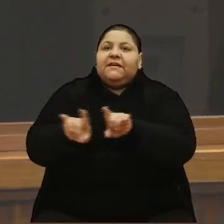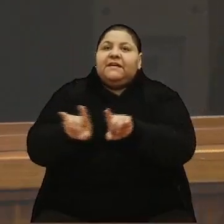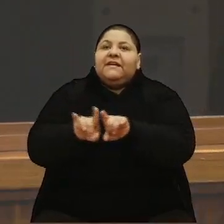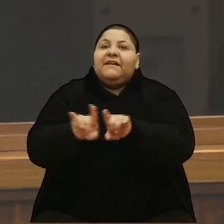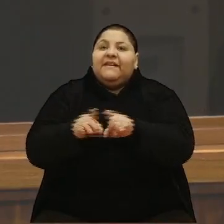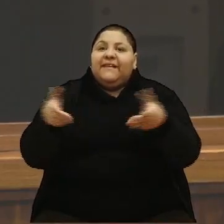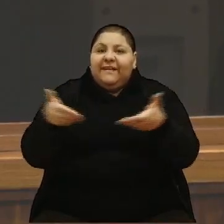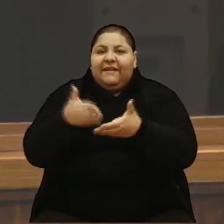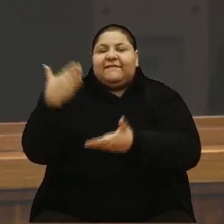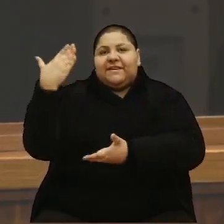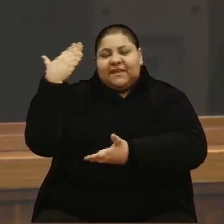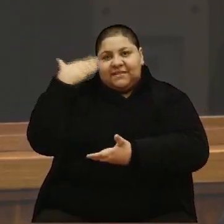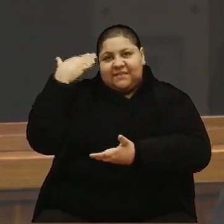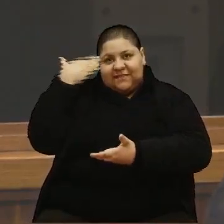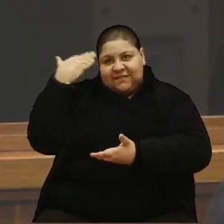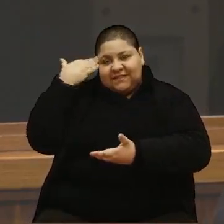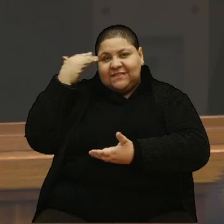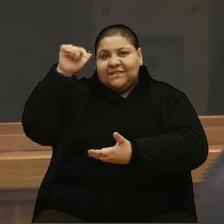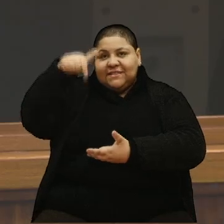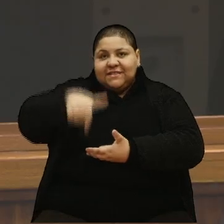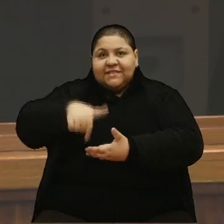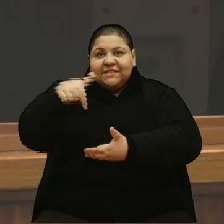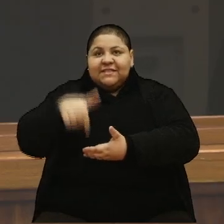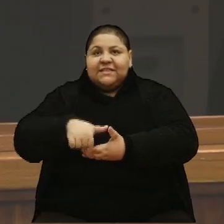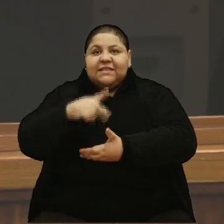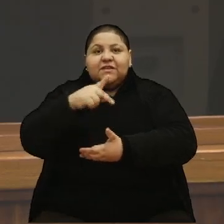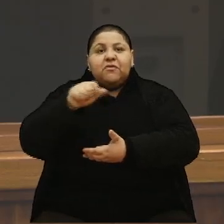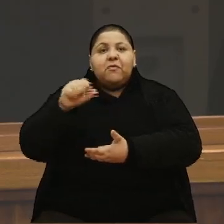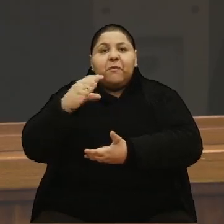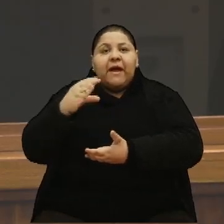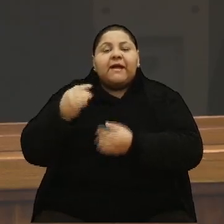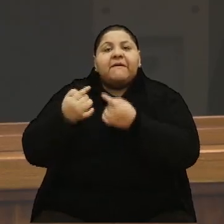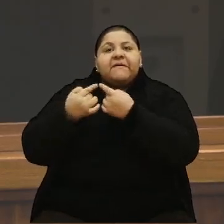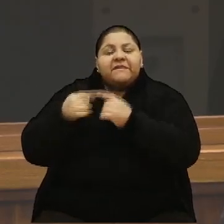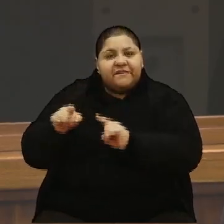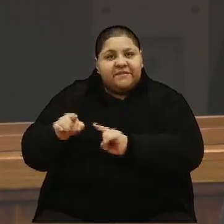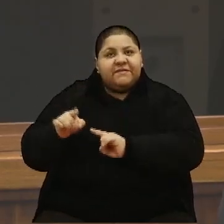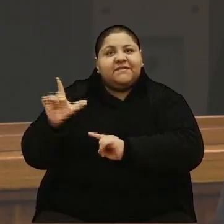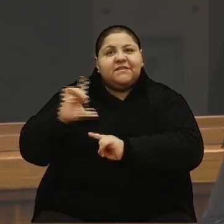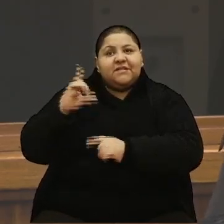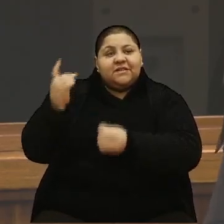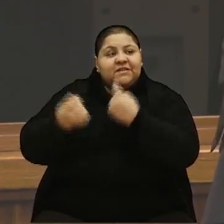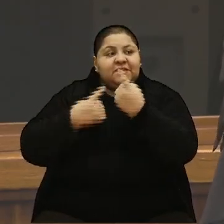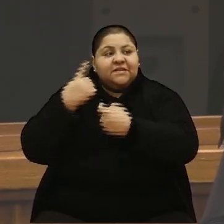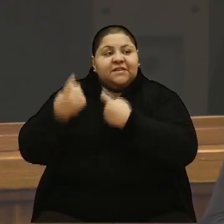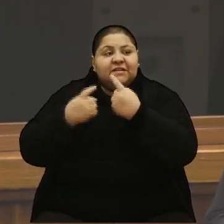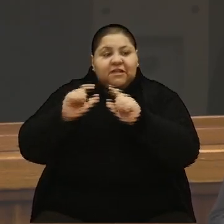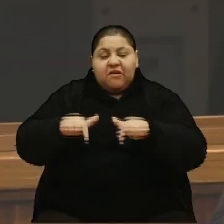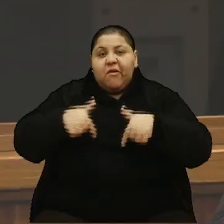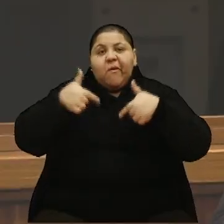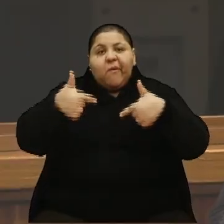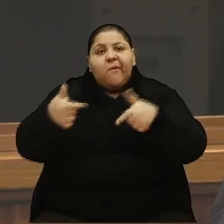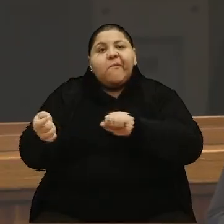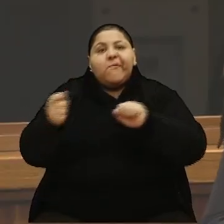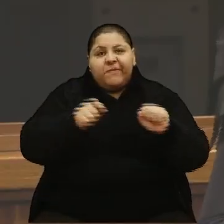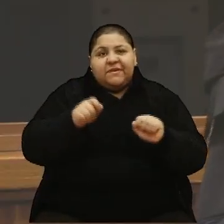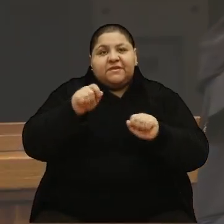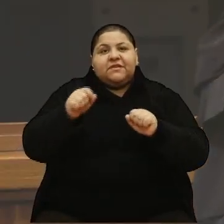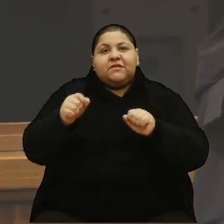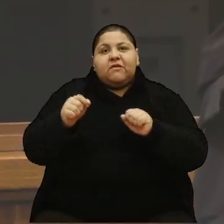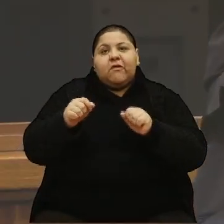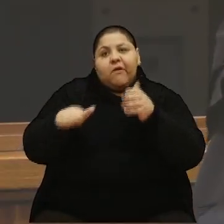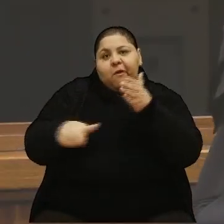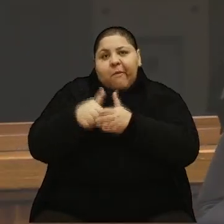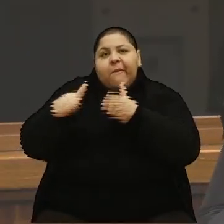já saiba disso, tanto que está no PAC, mas que tem alguns passos que nós podemos agilizar para que o